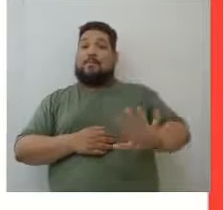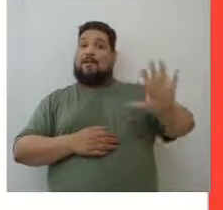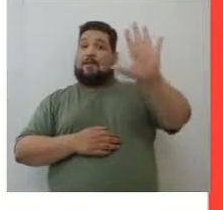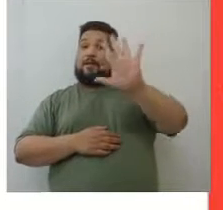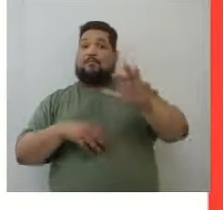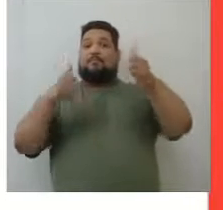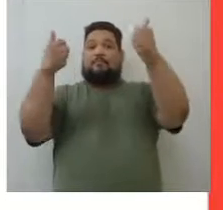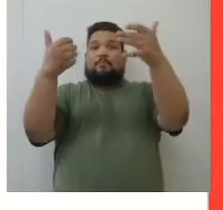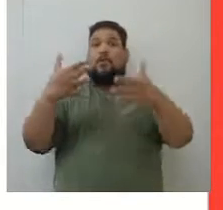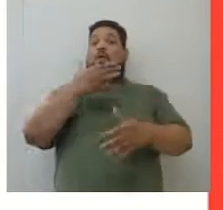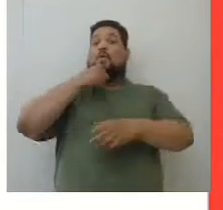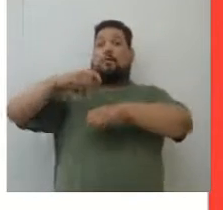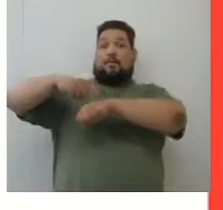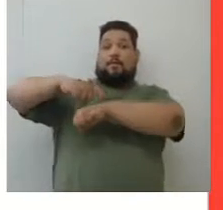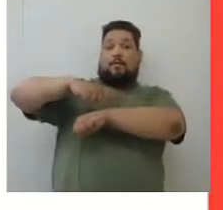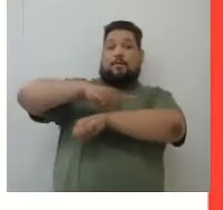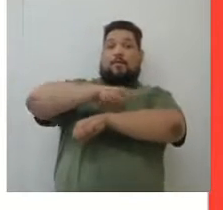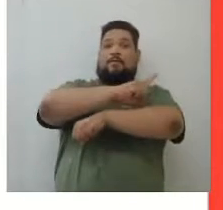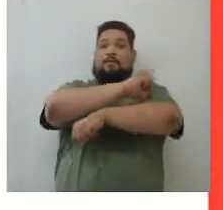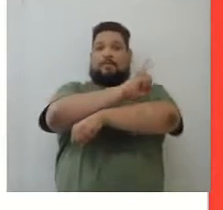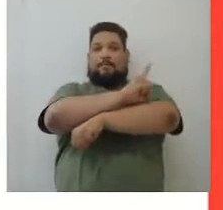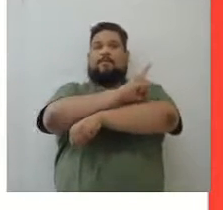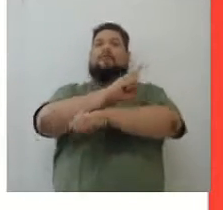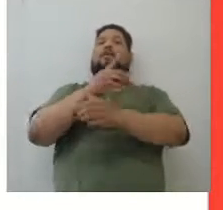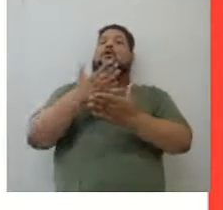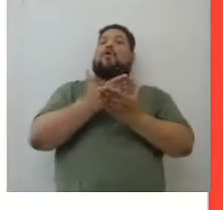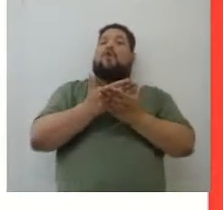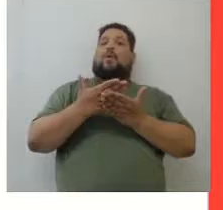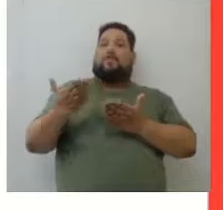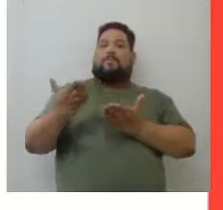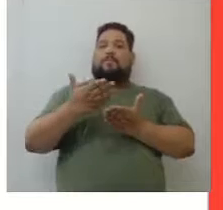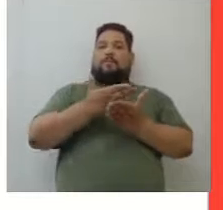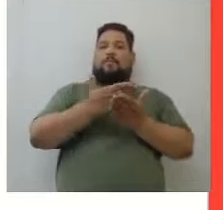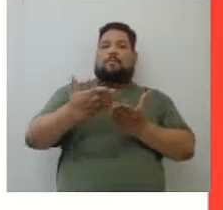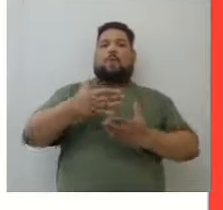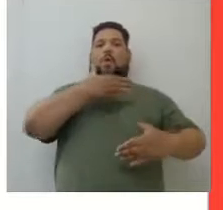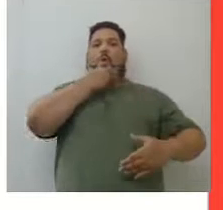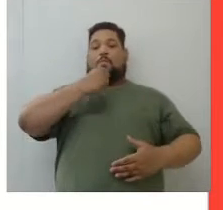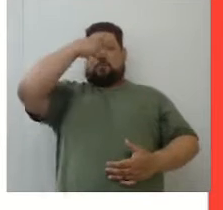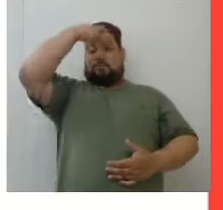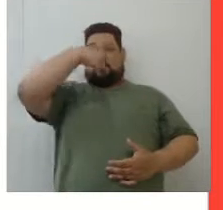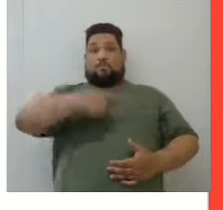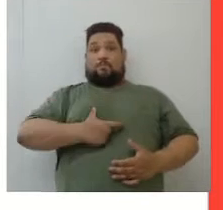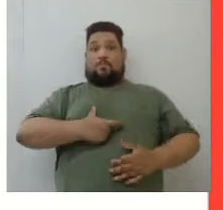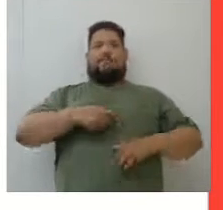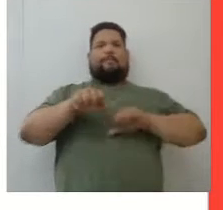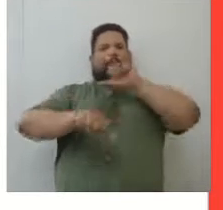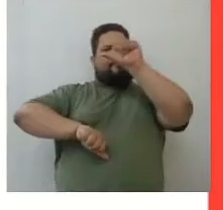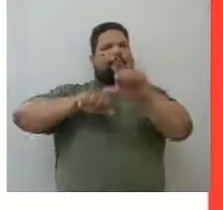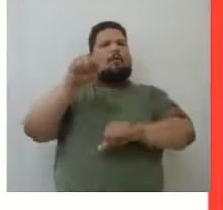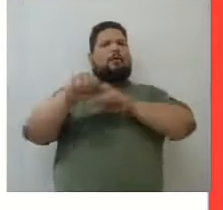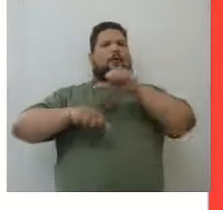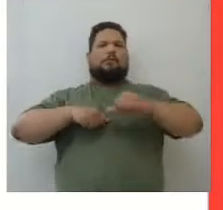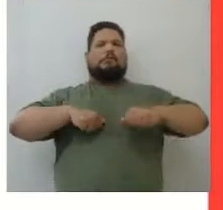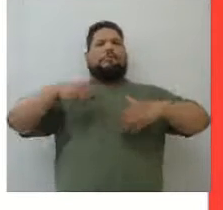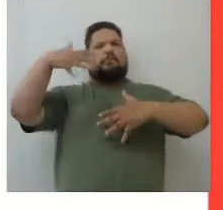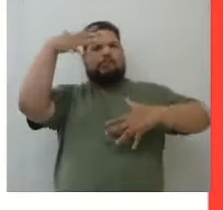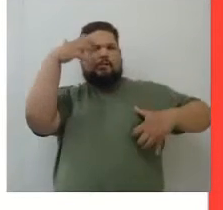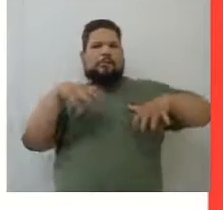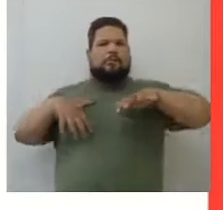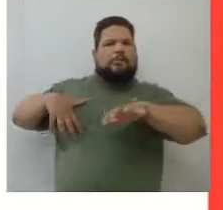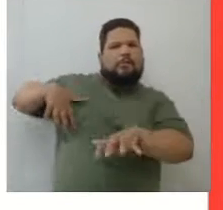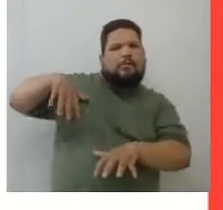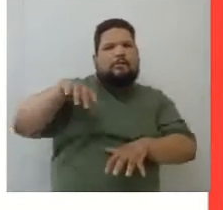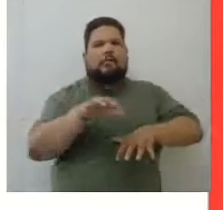de evolução do homem, né? Vai do homem, ele se mudando a sua fisionomia, começando com o macaco lá, né,